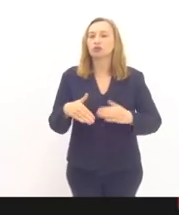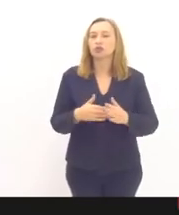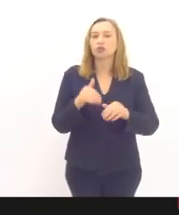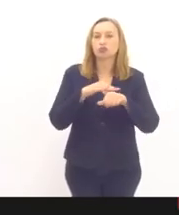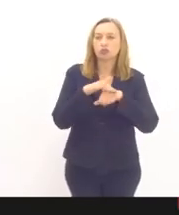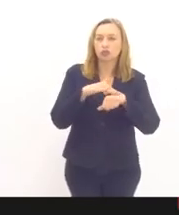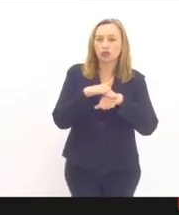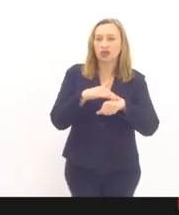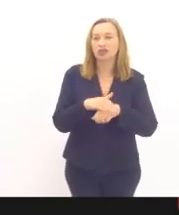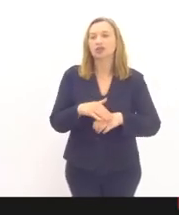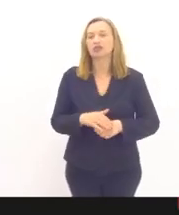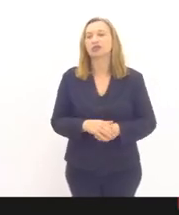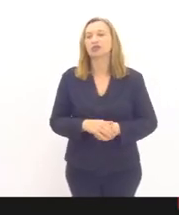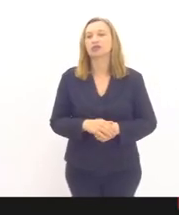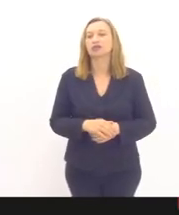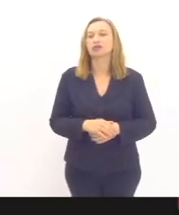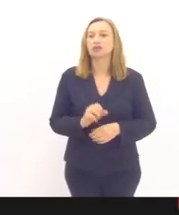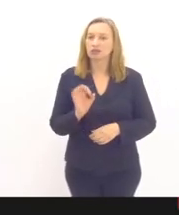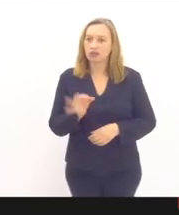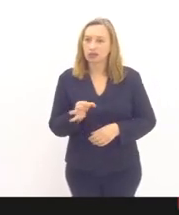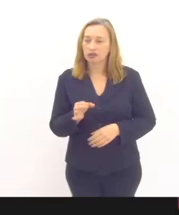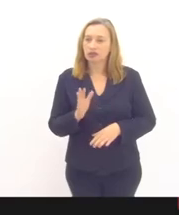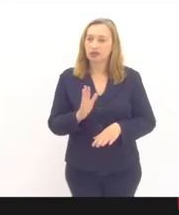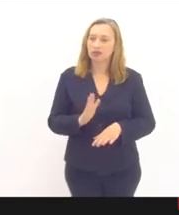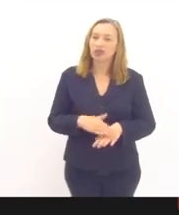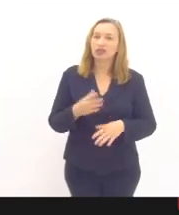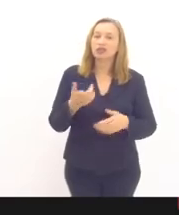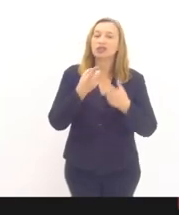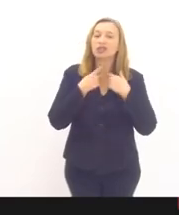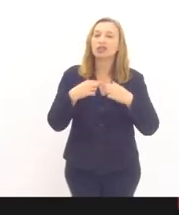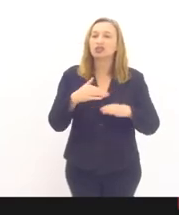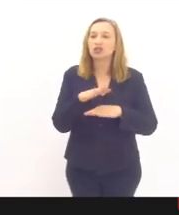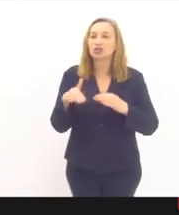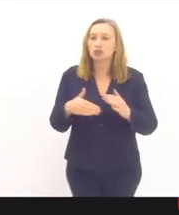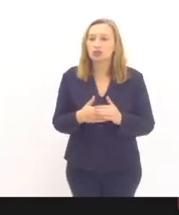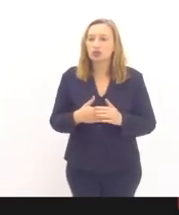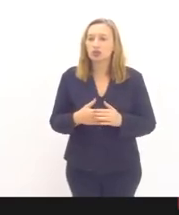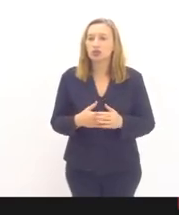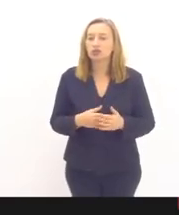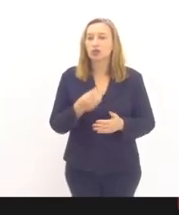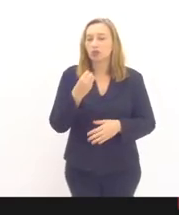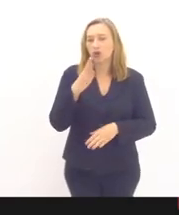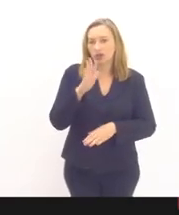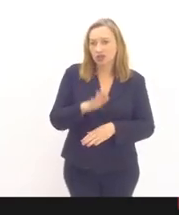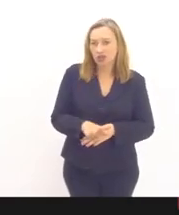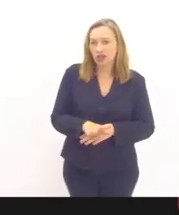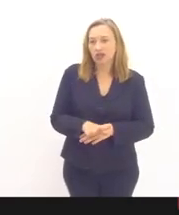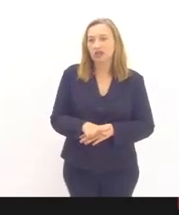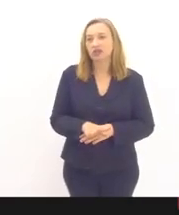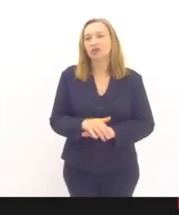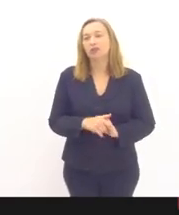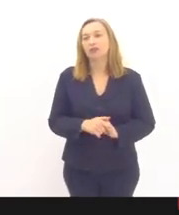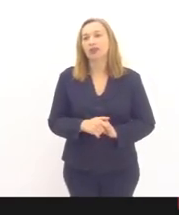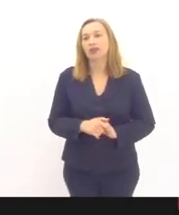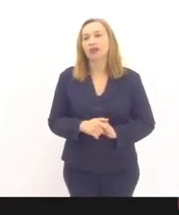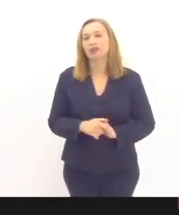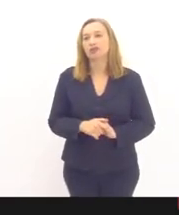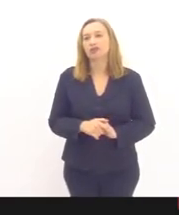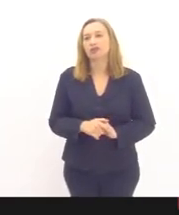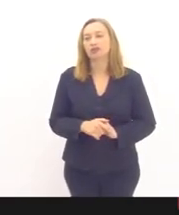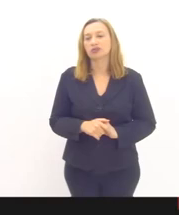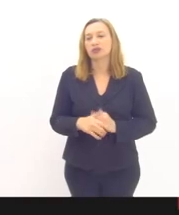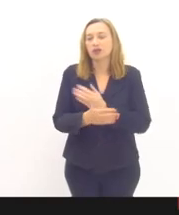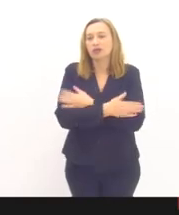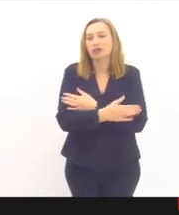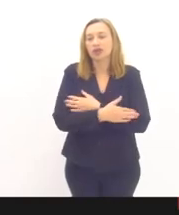conversas e tratativas, certo? O mais, desejo aqui a todos uma excelente tarde, agradeço a oportunidade, deixo um grande abraço